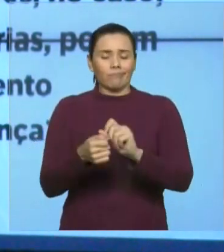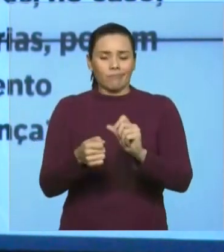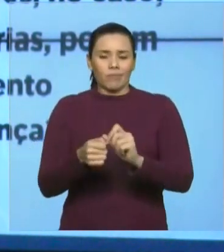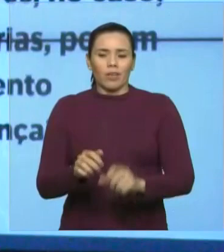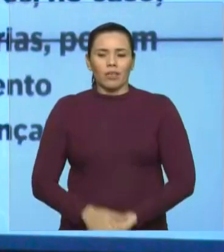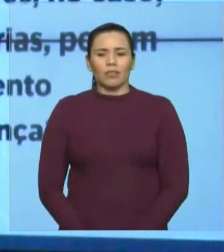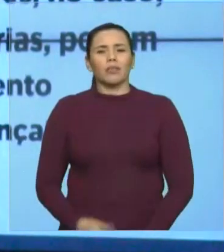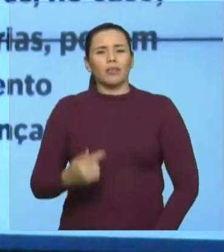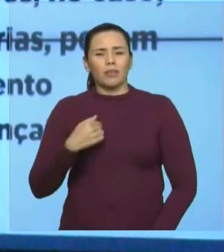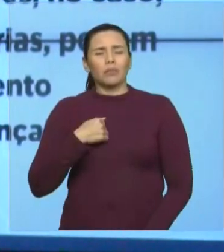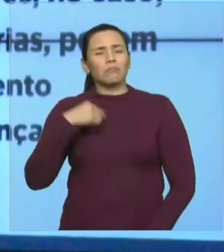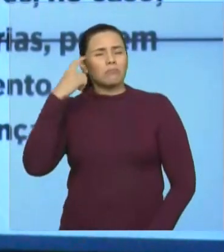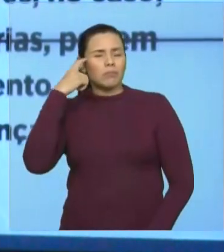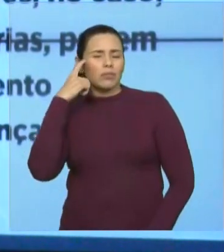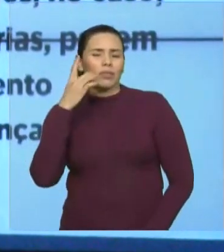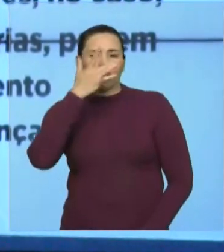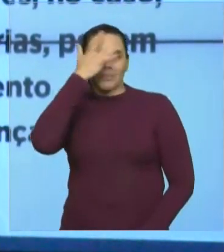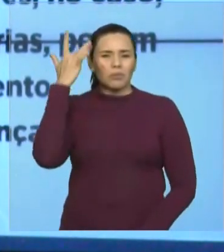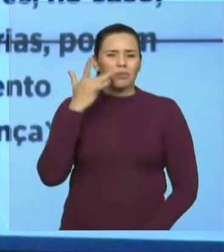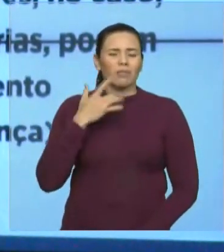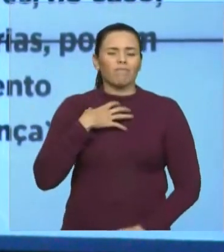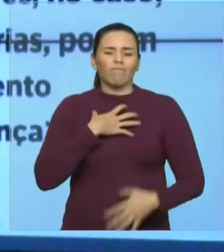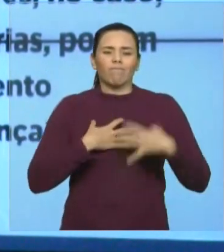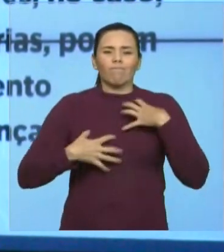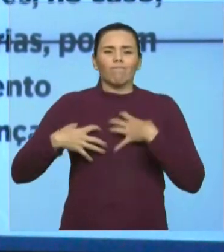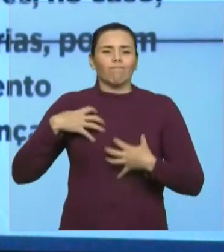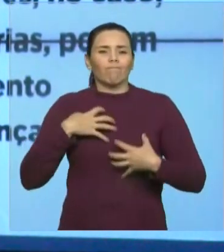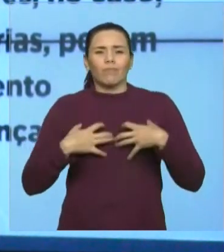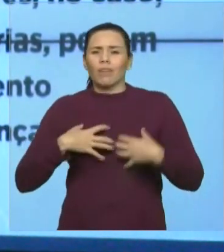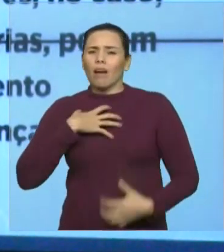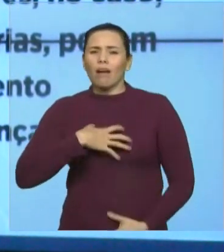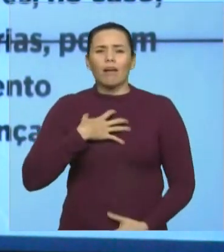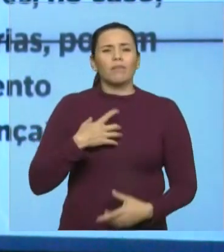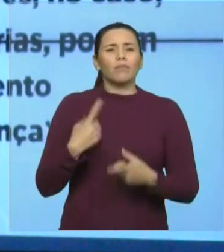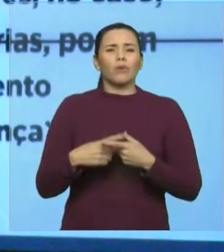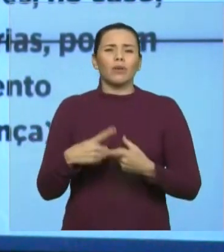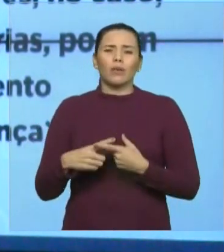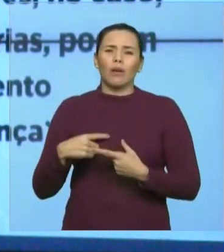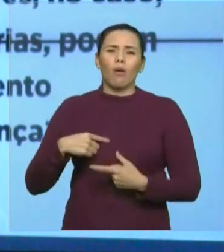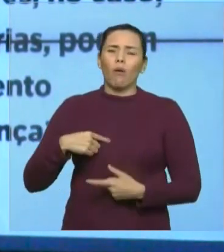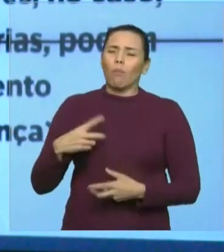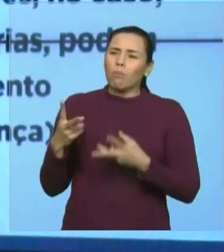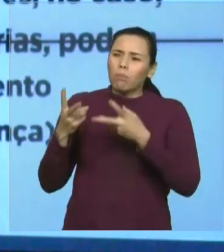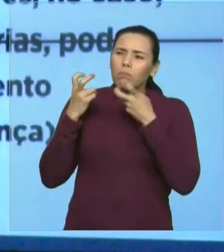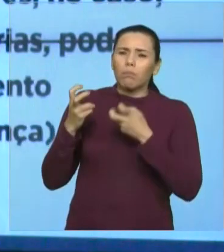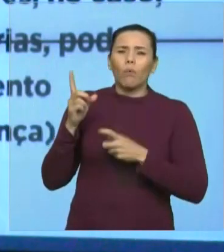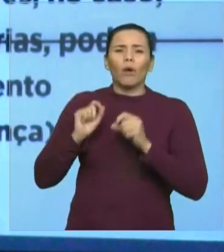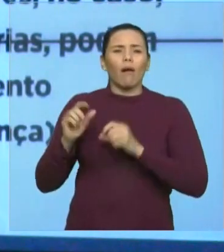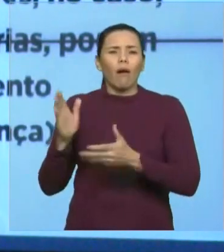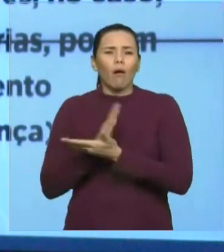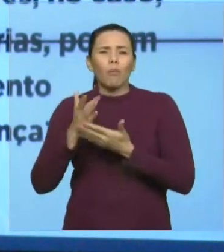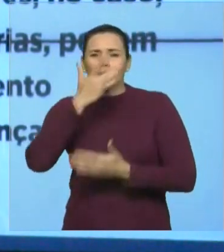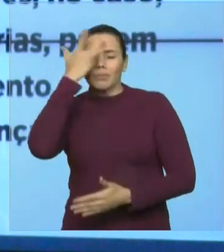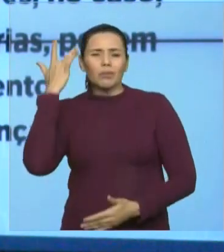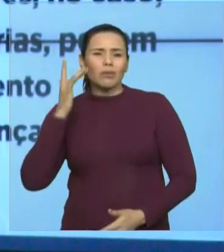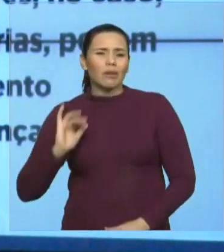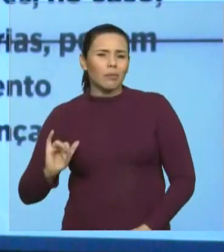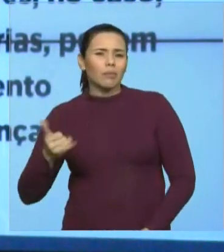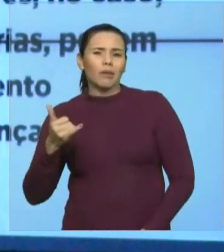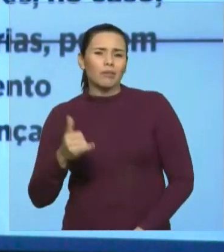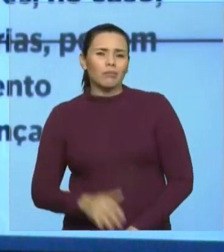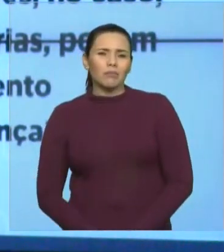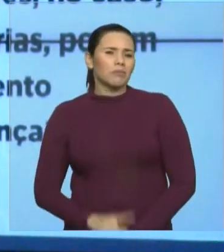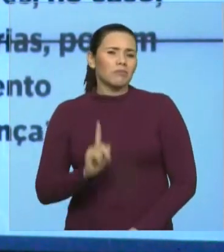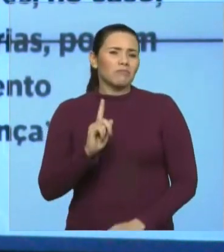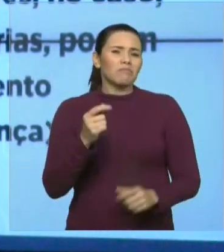de revolta, muitas vezes, por conta dos familiares, dos alunos, que sua turma tem 30 alunos um dia e, na